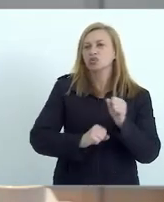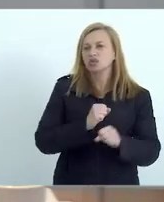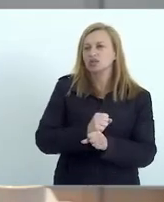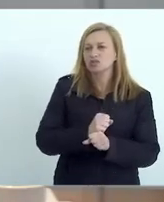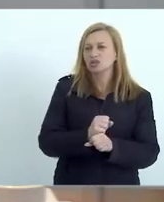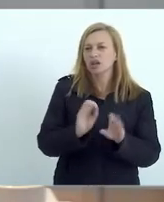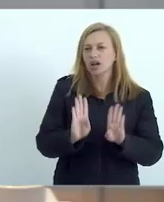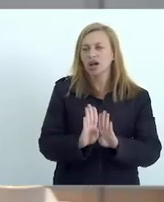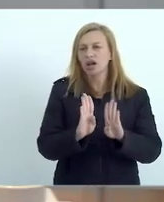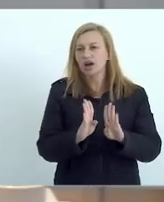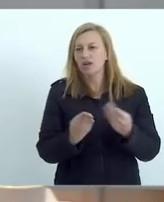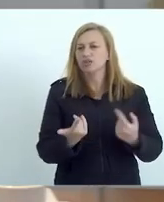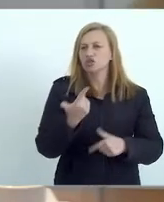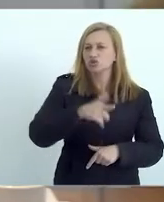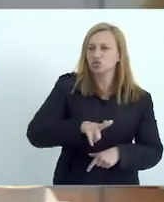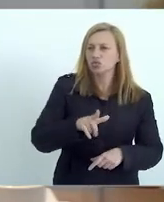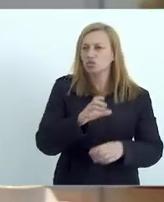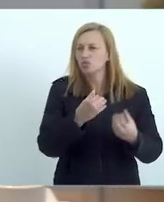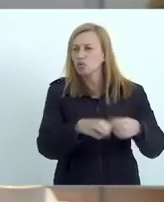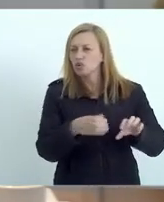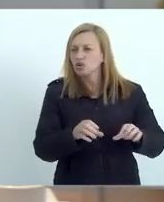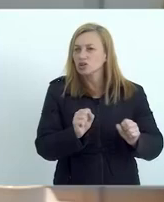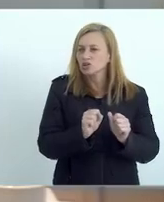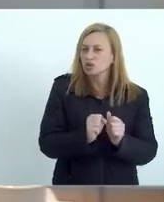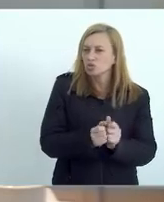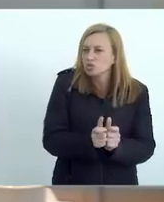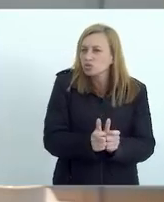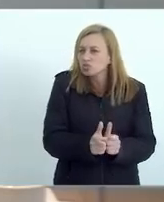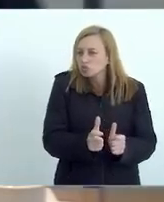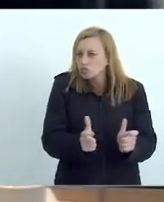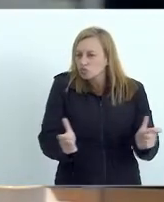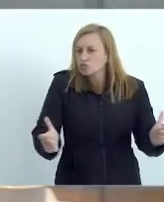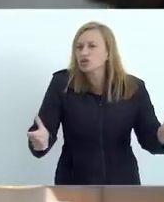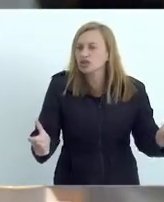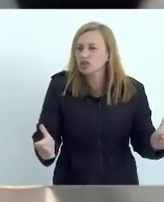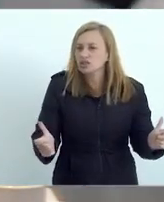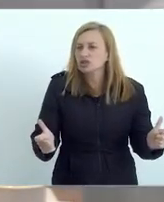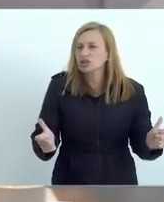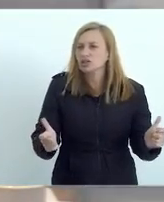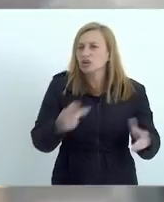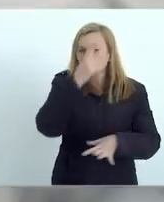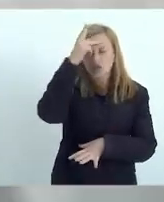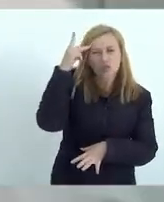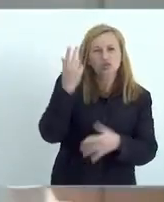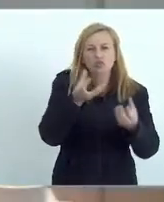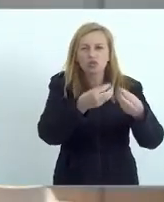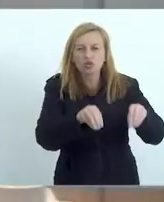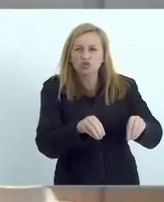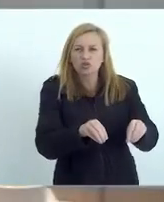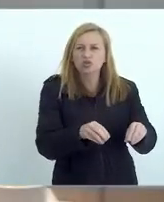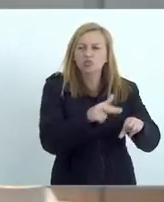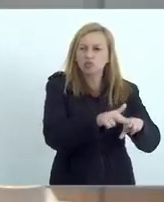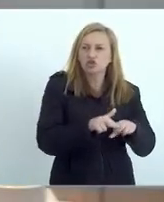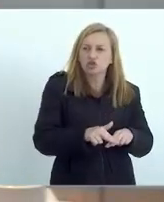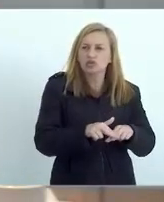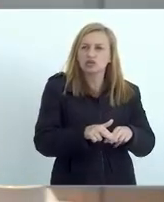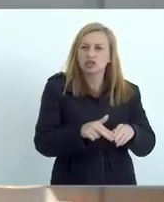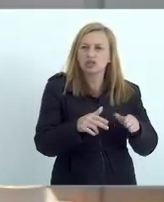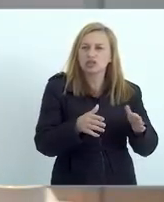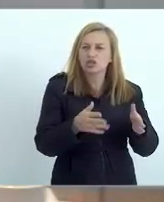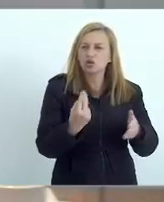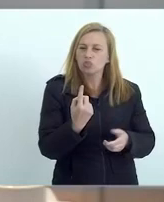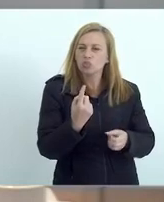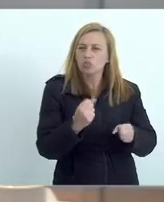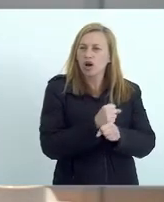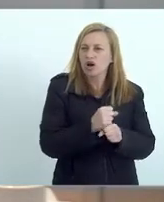seguinte abrisse o mesmo concurso existe um universo de candidatos que foram prejudicados justamente por esse interregno de um ano